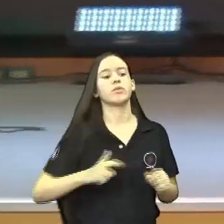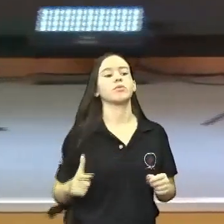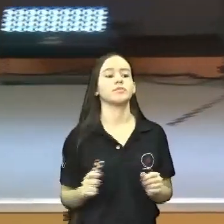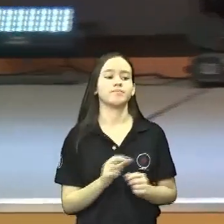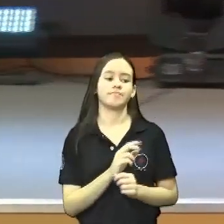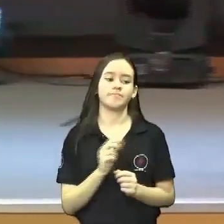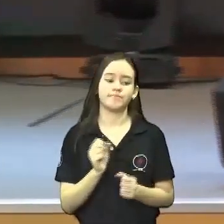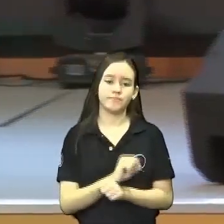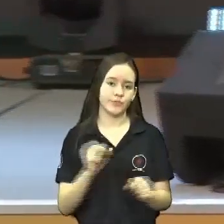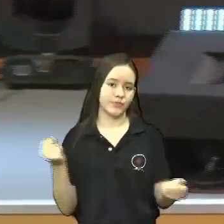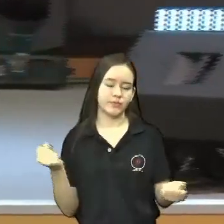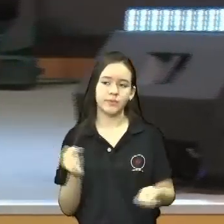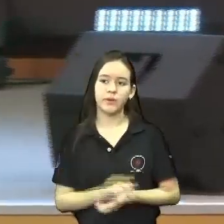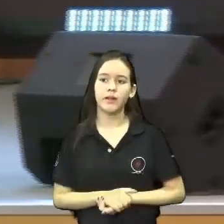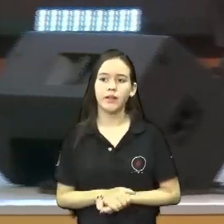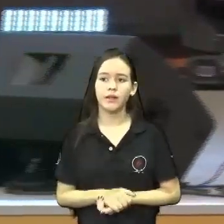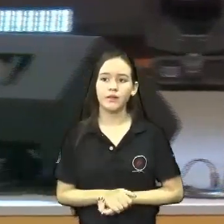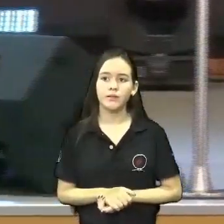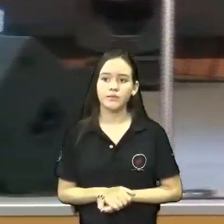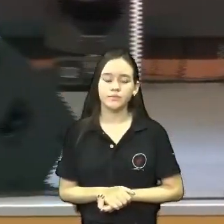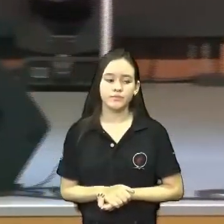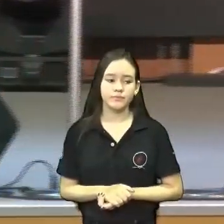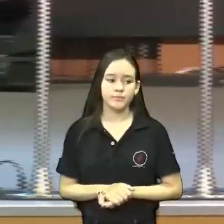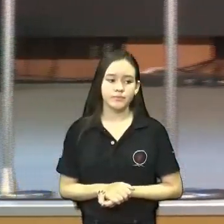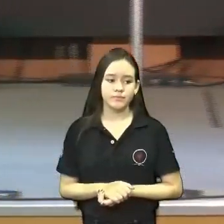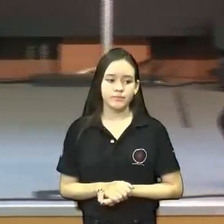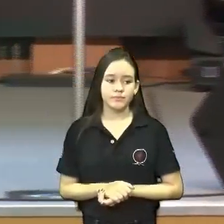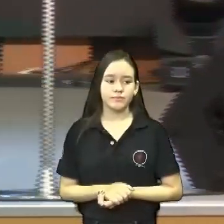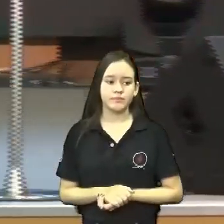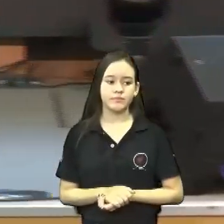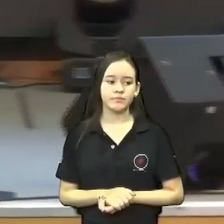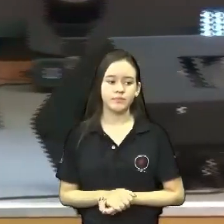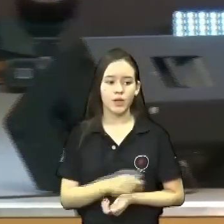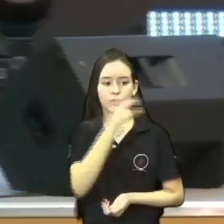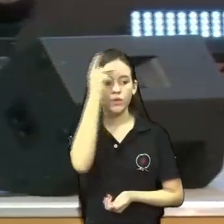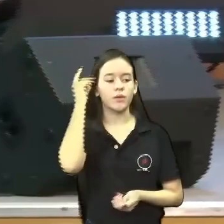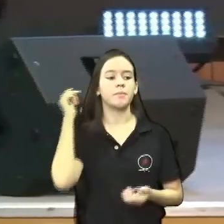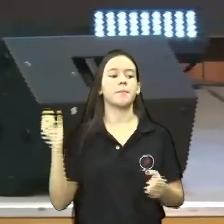isso é o massacre dos Poderosos sobre os indefesos